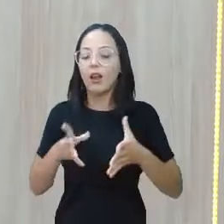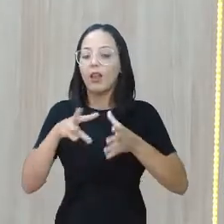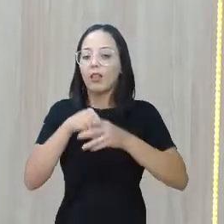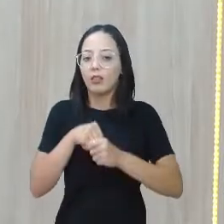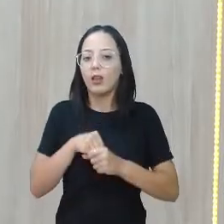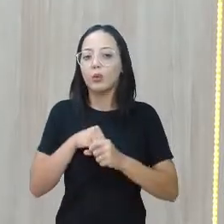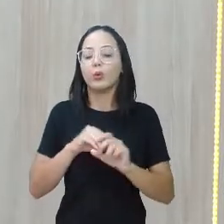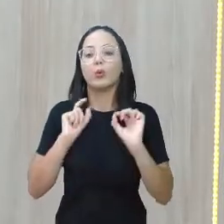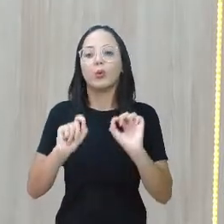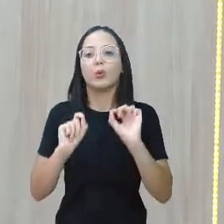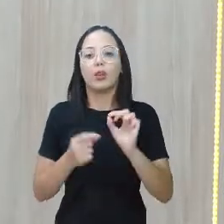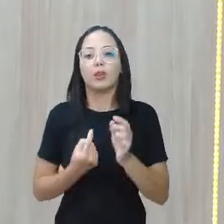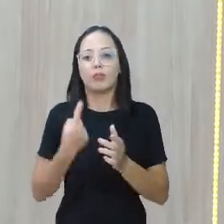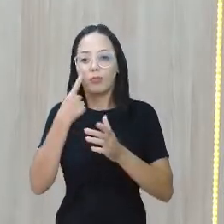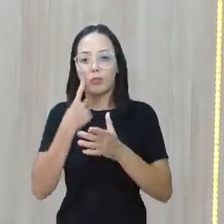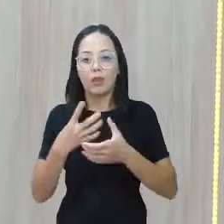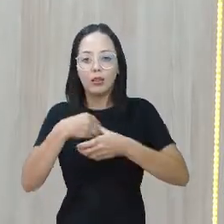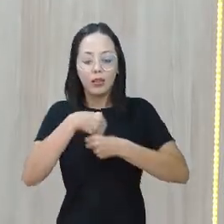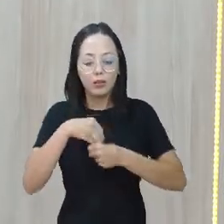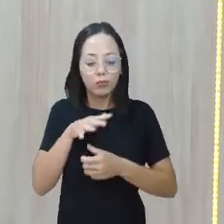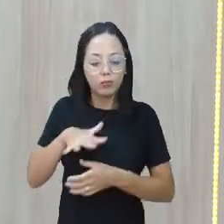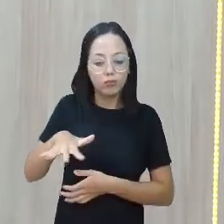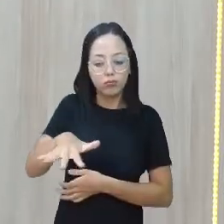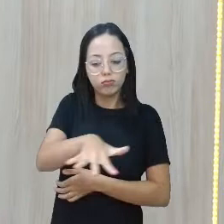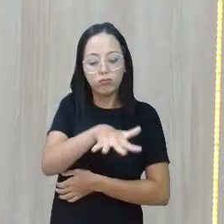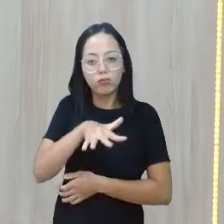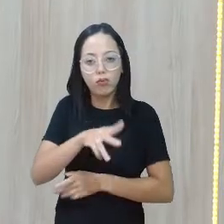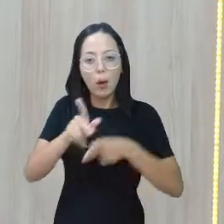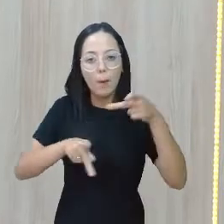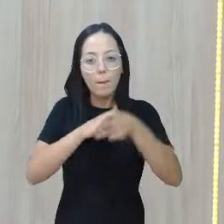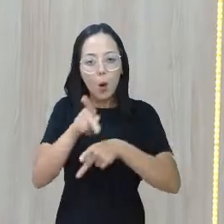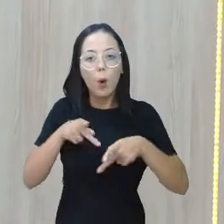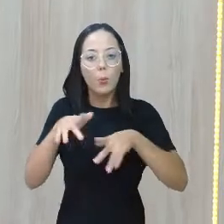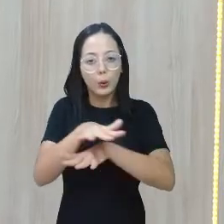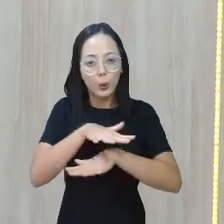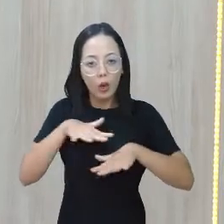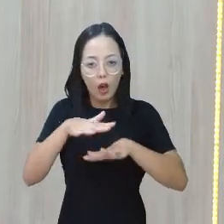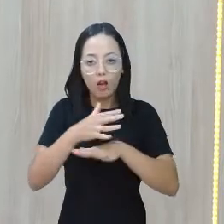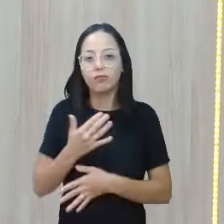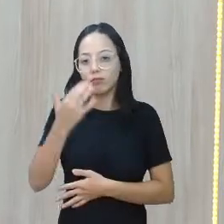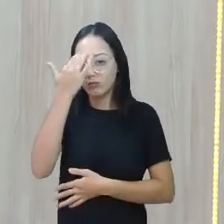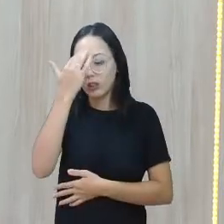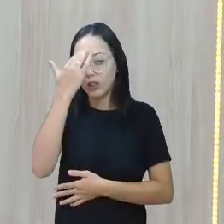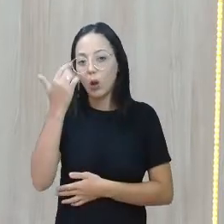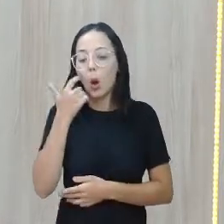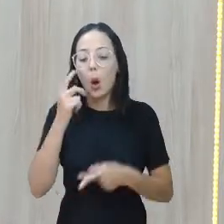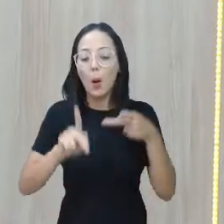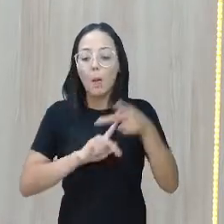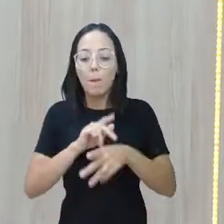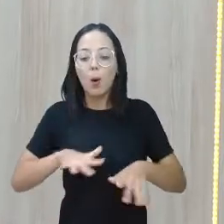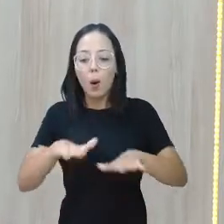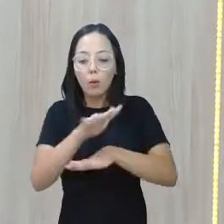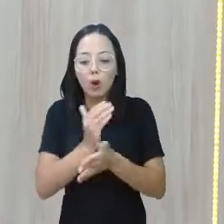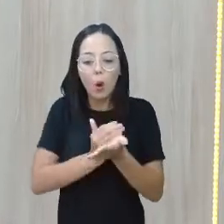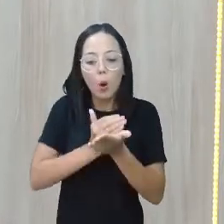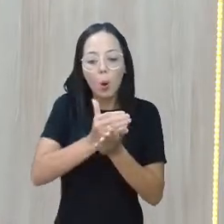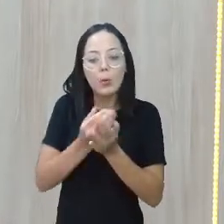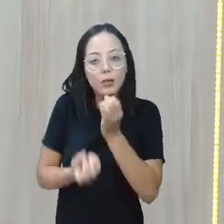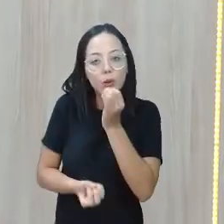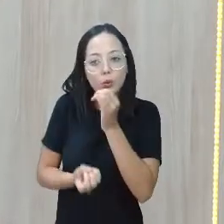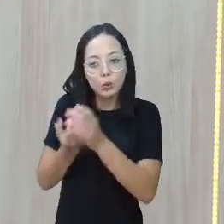de uma vertente ampla de popular, não é? O popular, a raiz, não